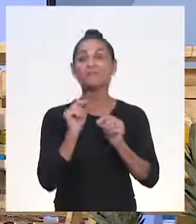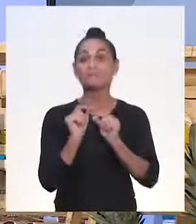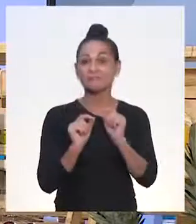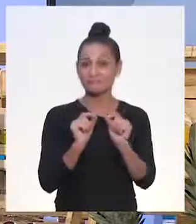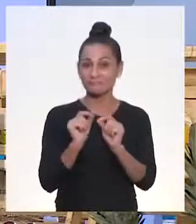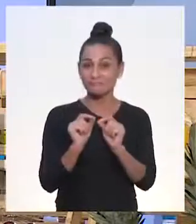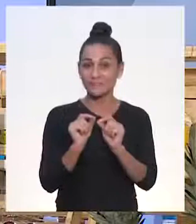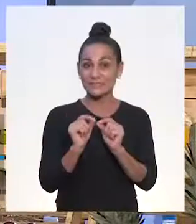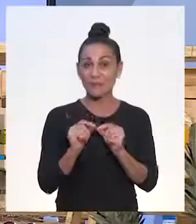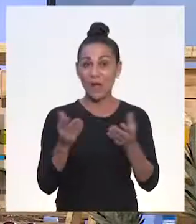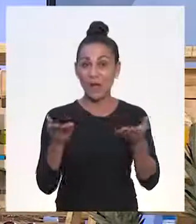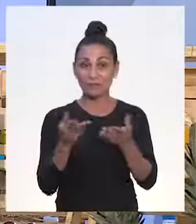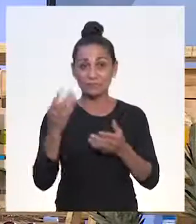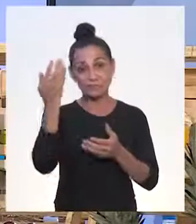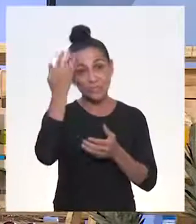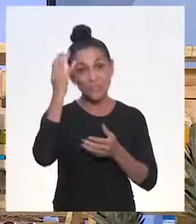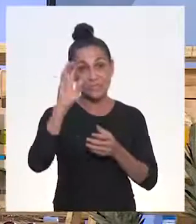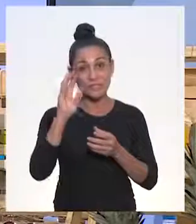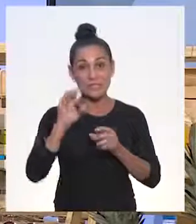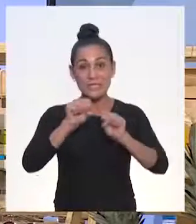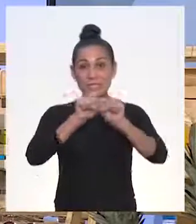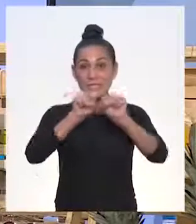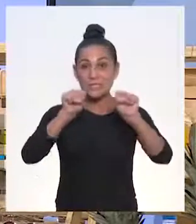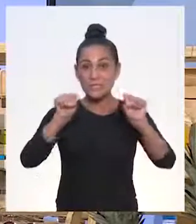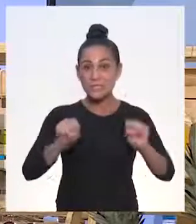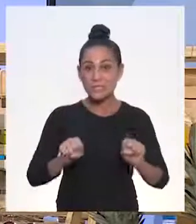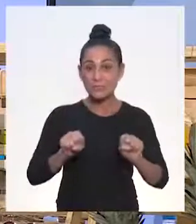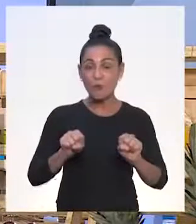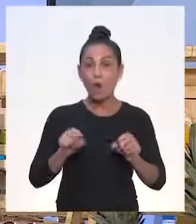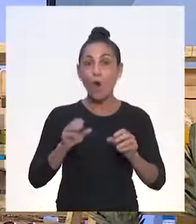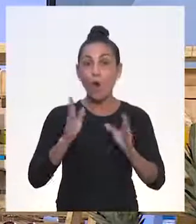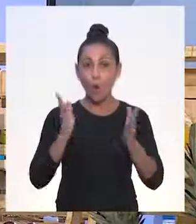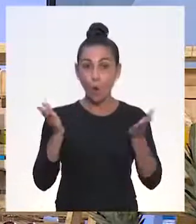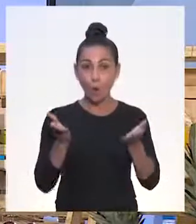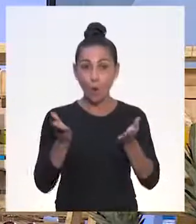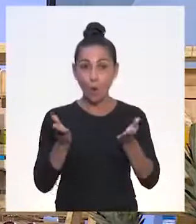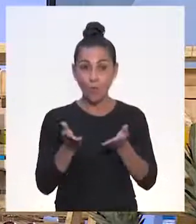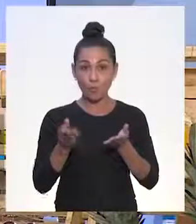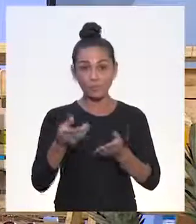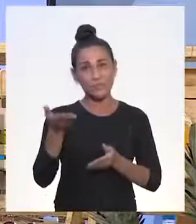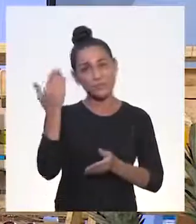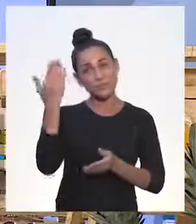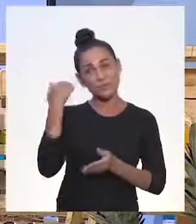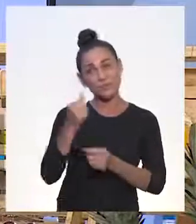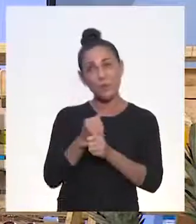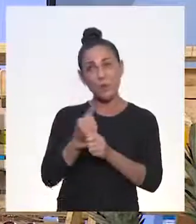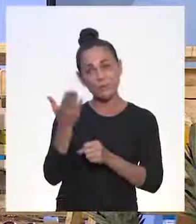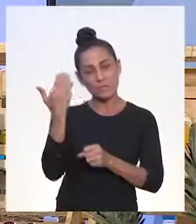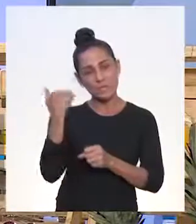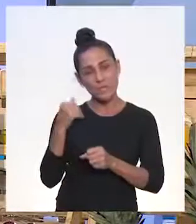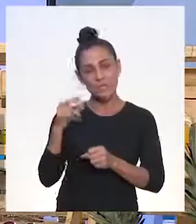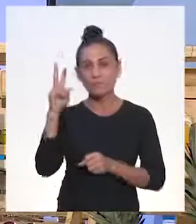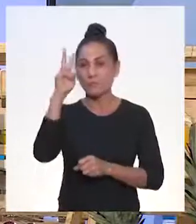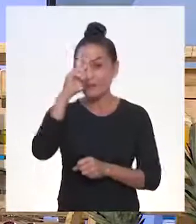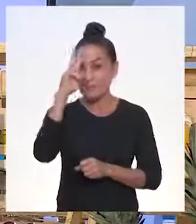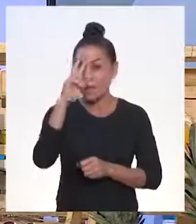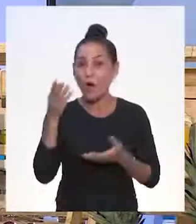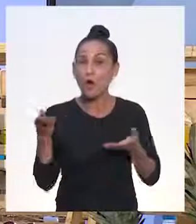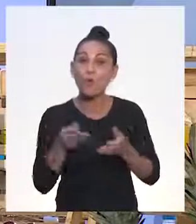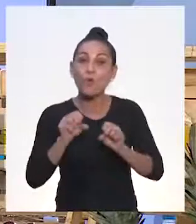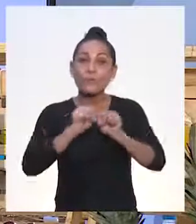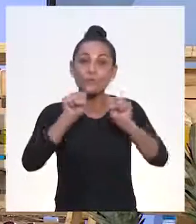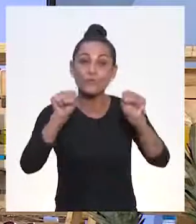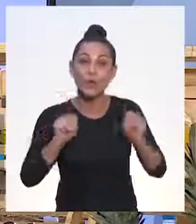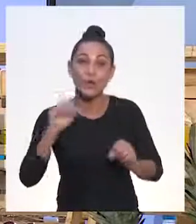Eu vou tentar resolver com uma coisa que a gente chama de sistema. Isso vocês viram ano passado, mas nós vamos aí relembrar como resolver o